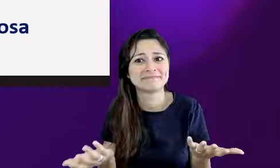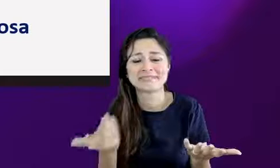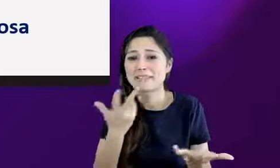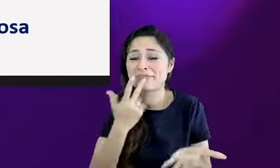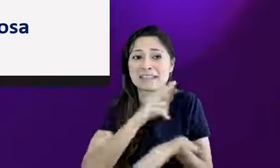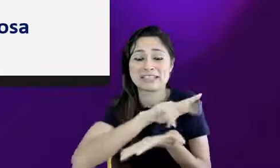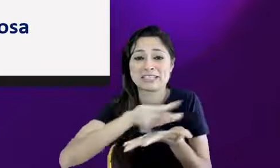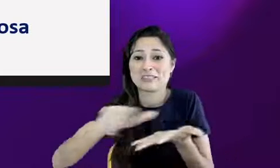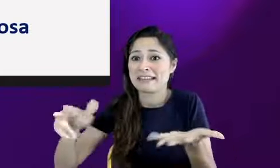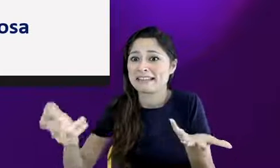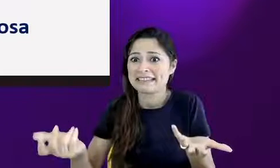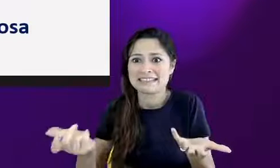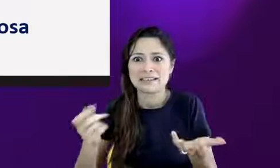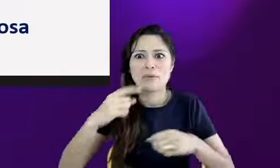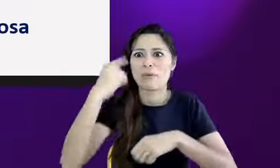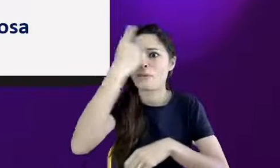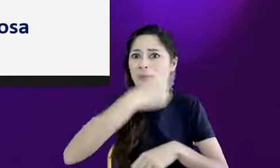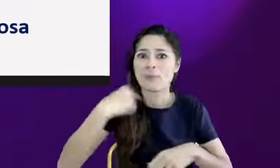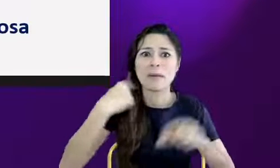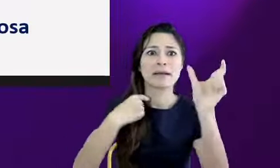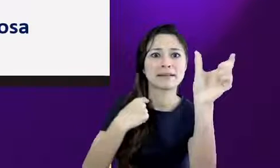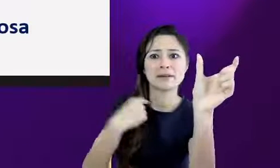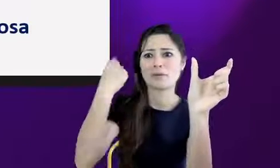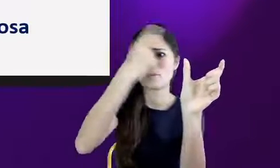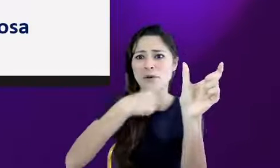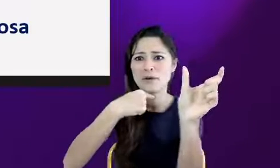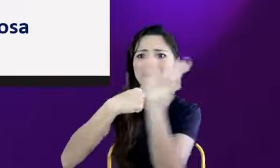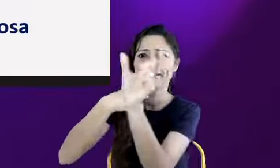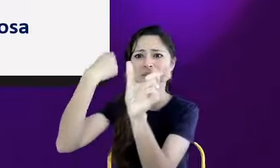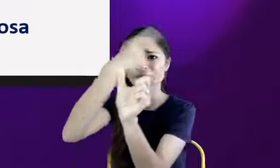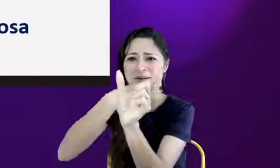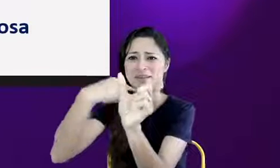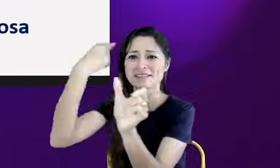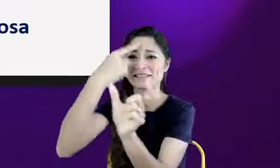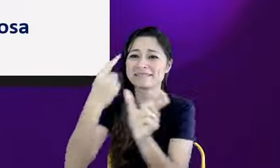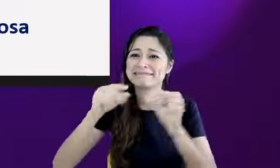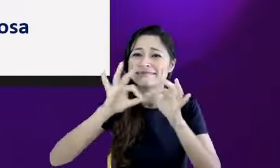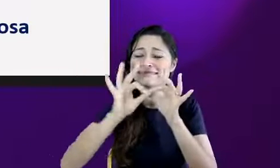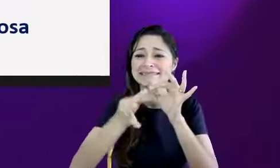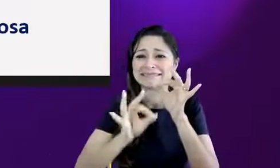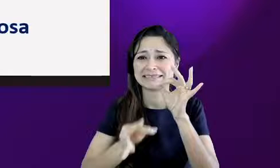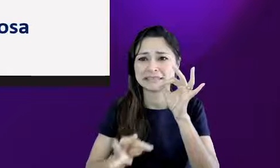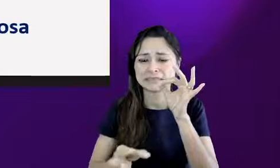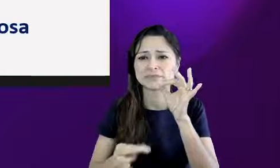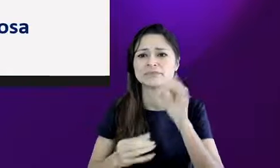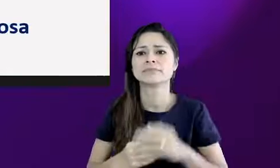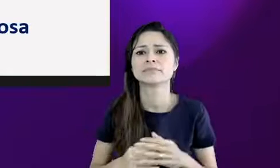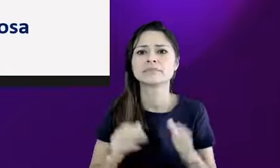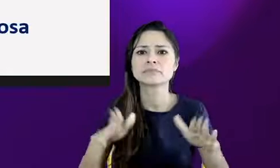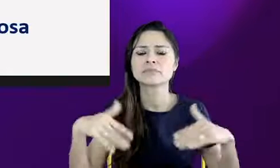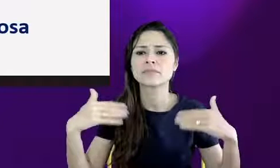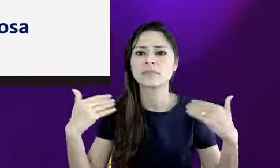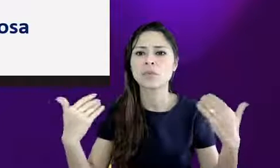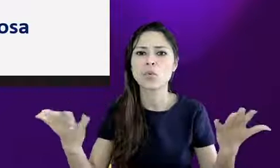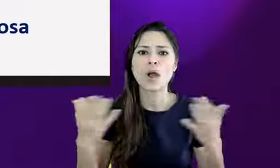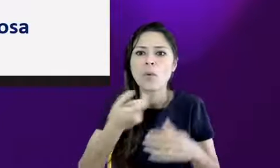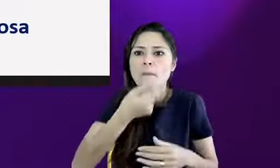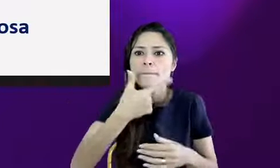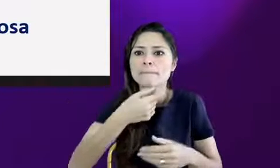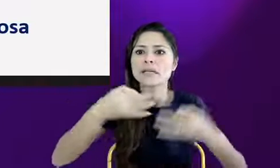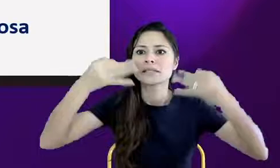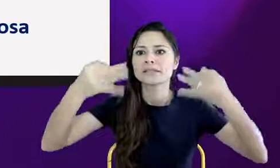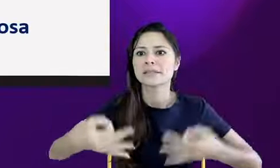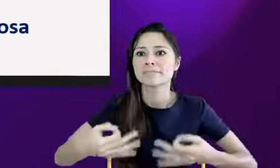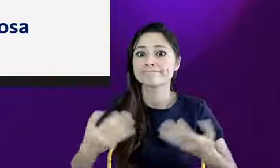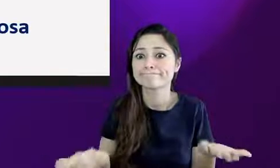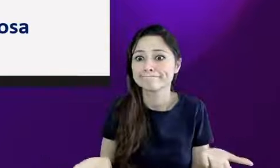hora em cada tema, né, que definisse exatamente qual seria a medicação ideal naquele contexto. Então,